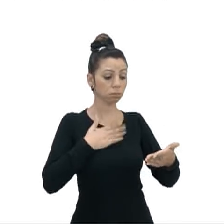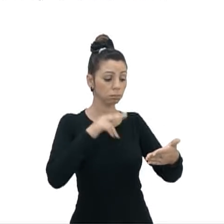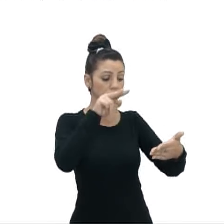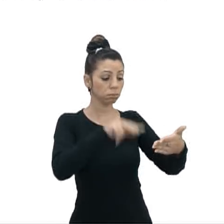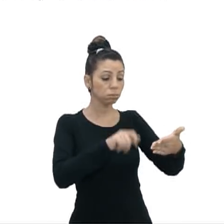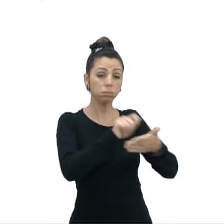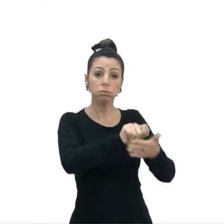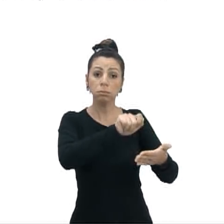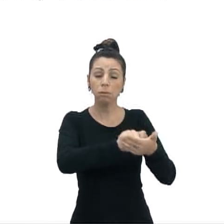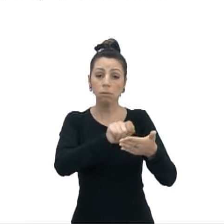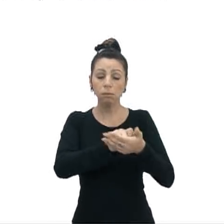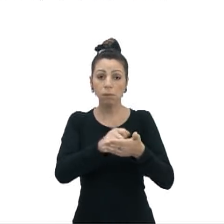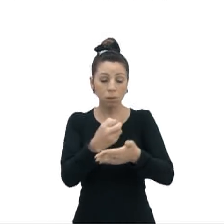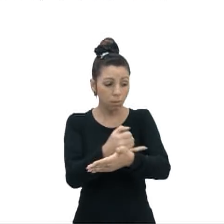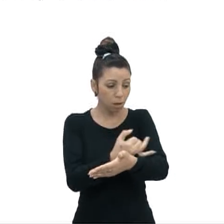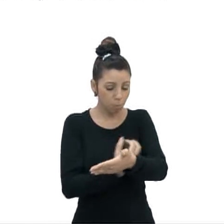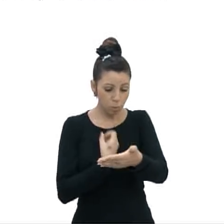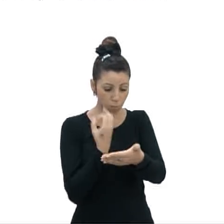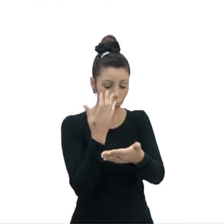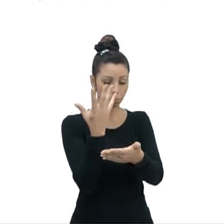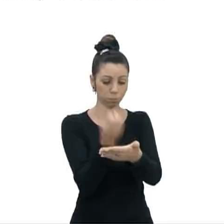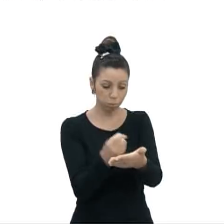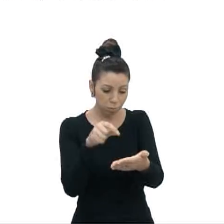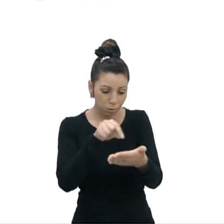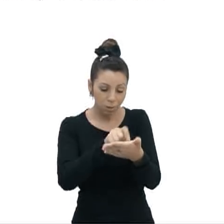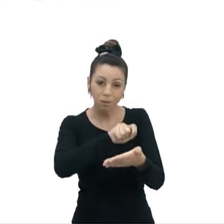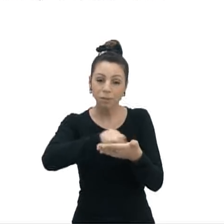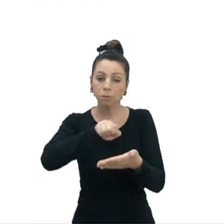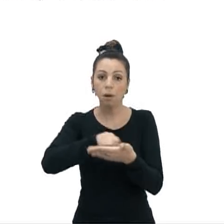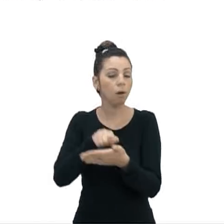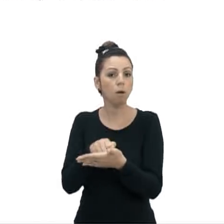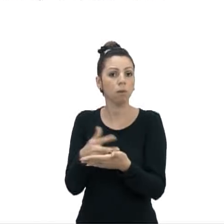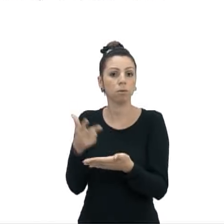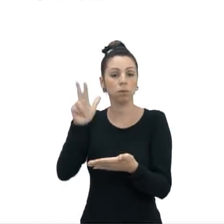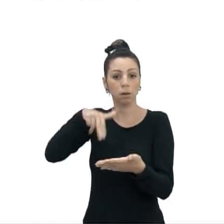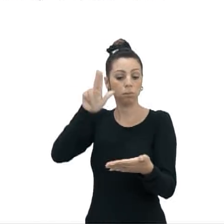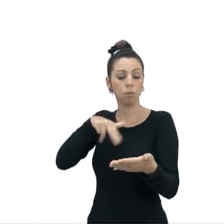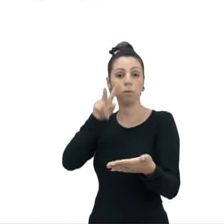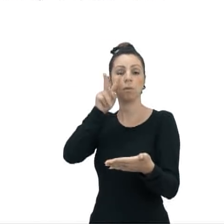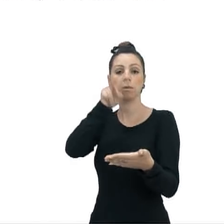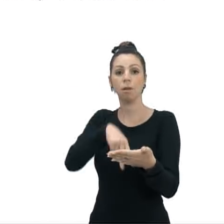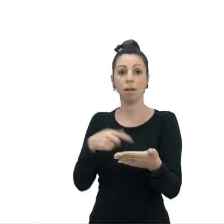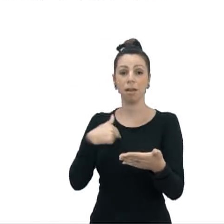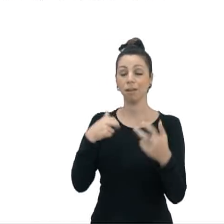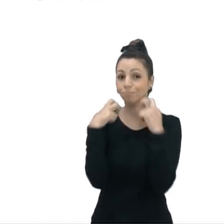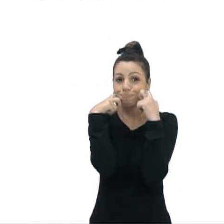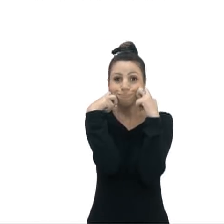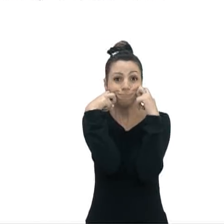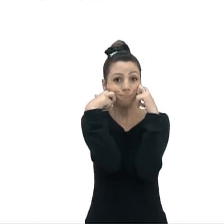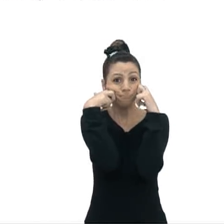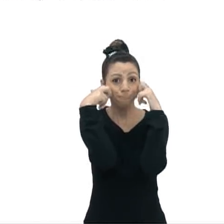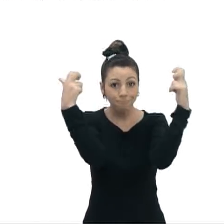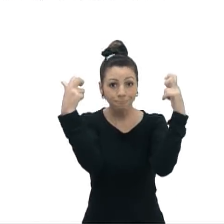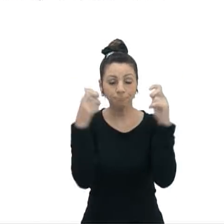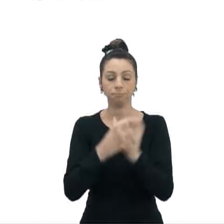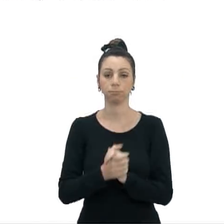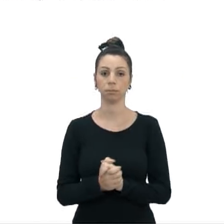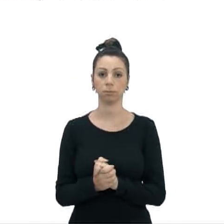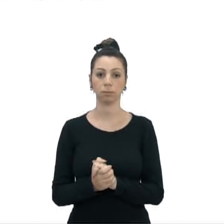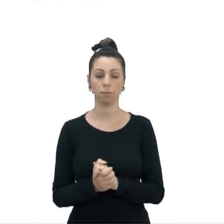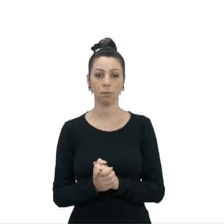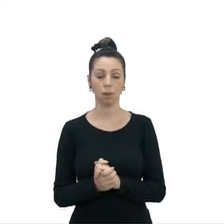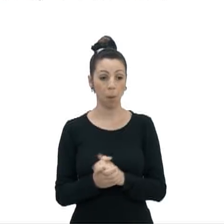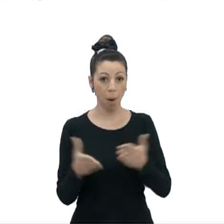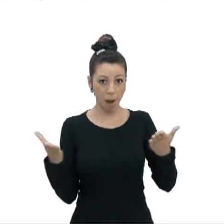Escrevo só minhas coisas íntimas. Não quero que ninguém nunca leia. Ia morrer de tanta vergonha. Bom, agora você